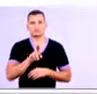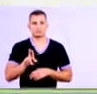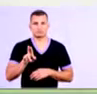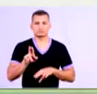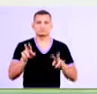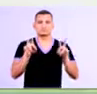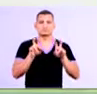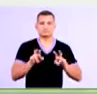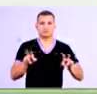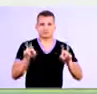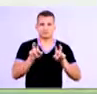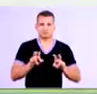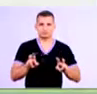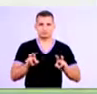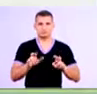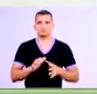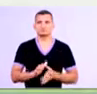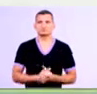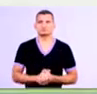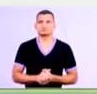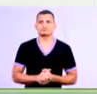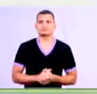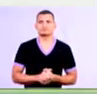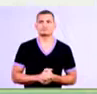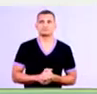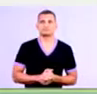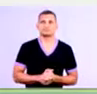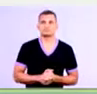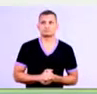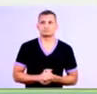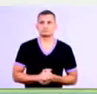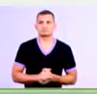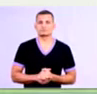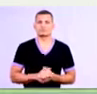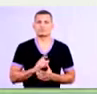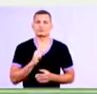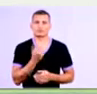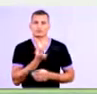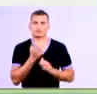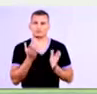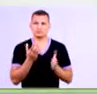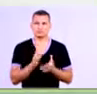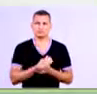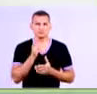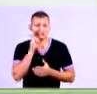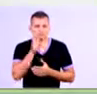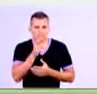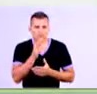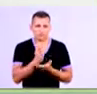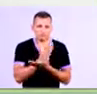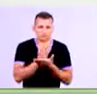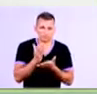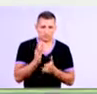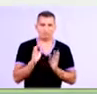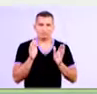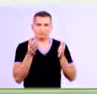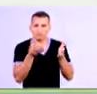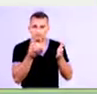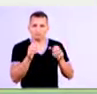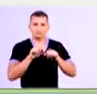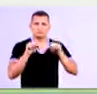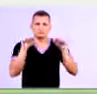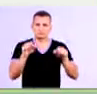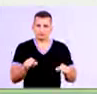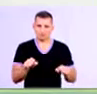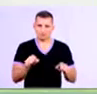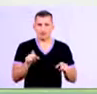computadores. Nós vimos duas abordagens, né? Uma delas é a questão do foco no sistema, que é a